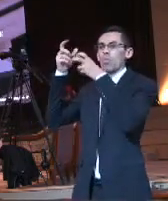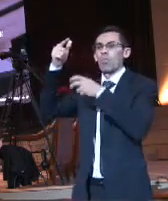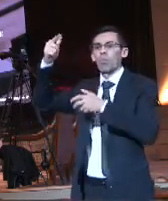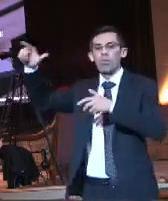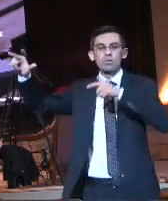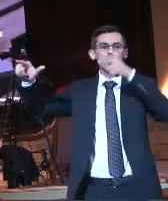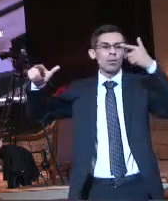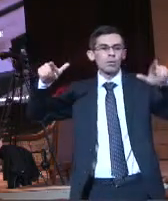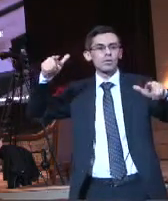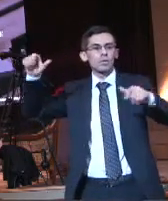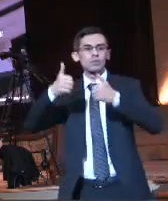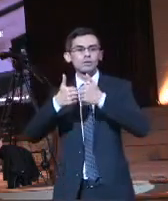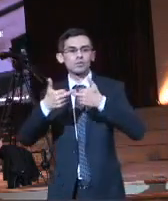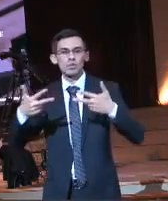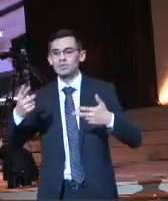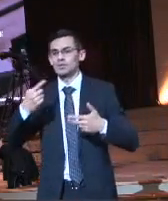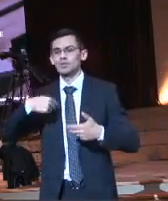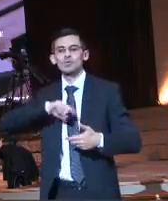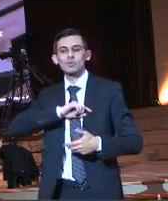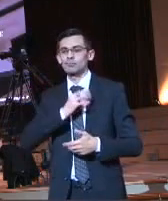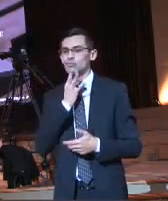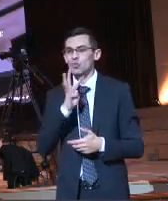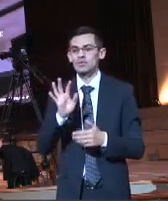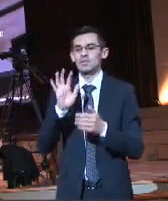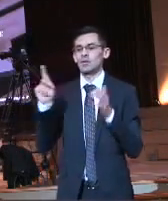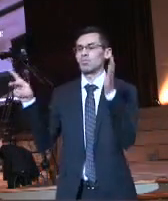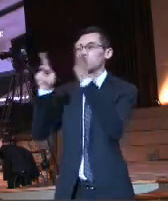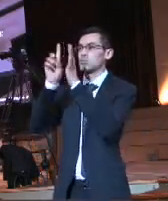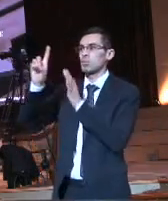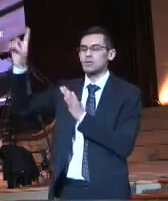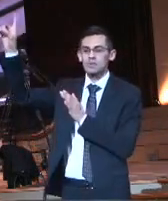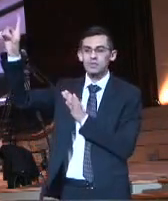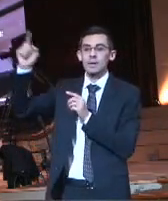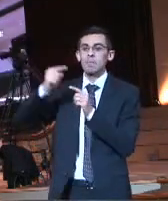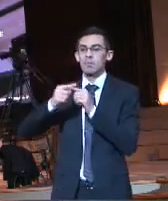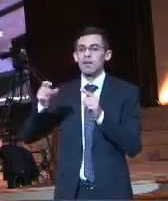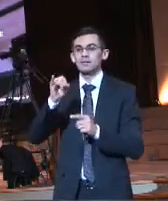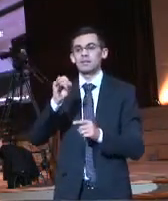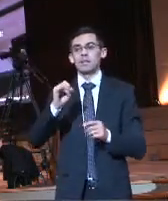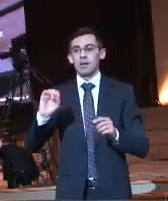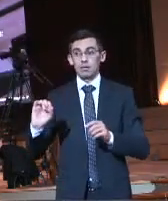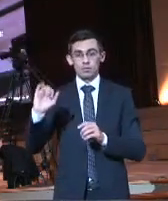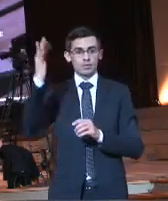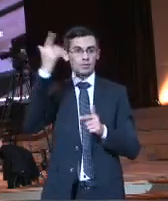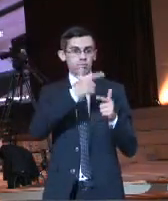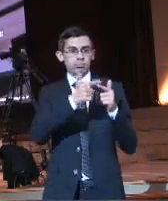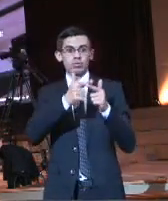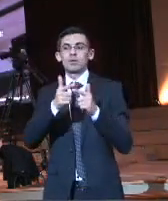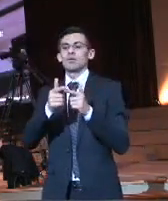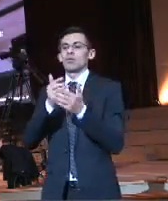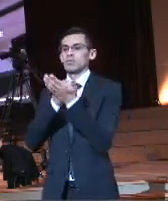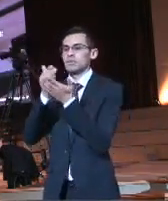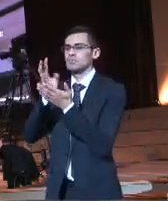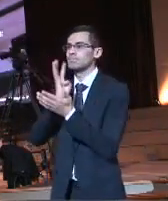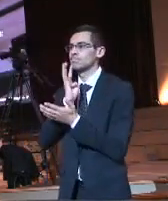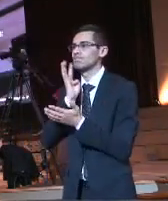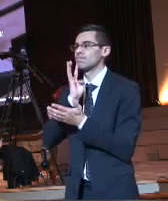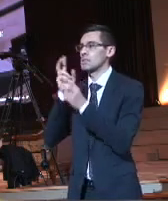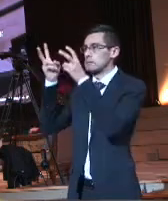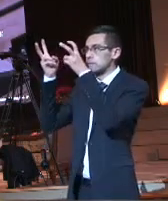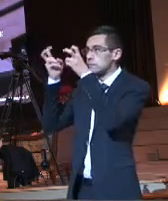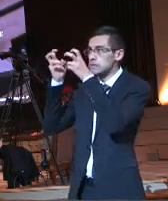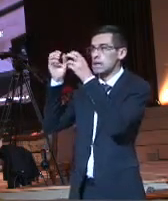coisas que a gente não conhecia de Deus. E que se não houvesse essa luta, a gente nunca perceberia. E é